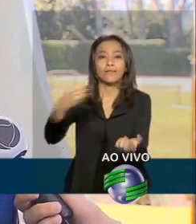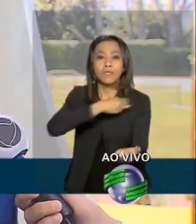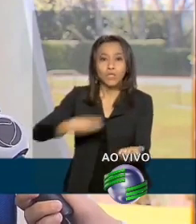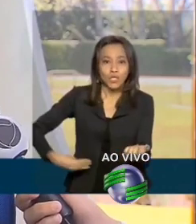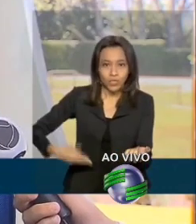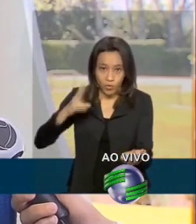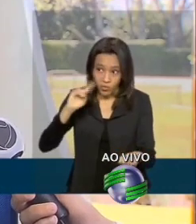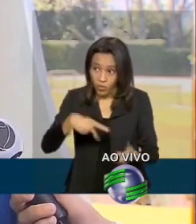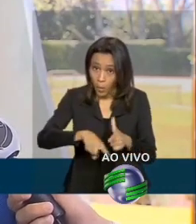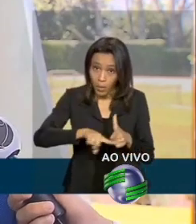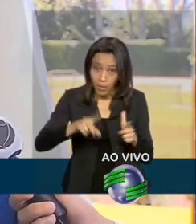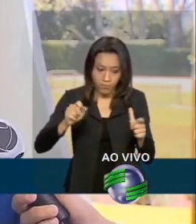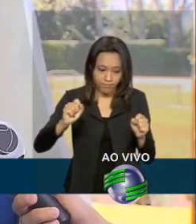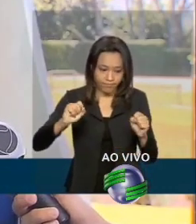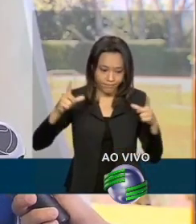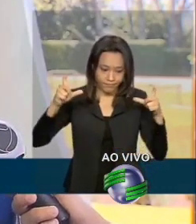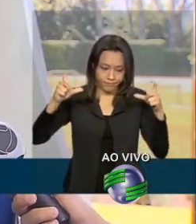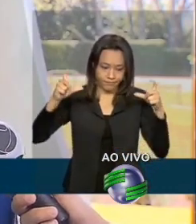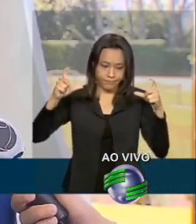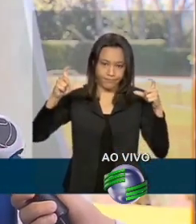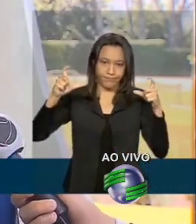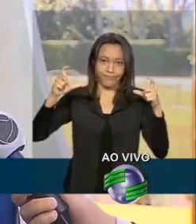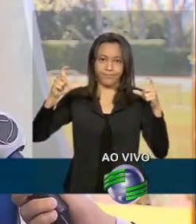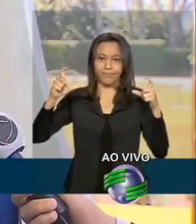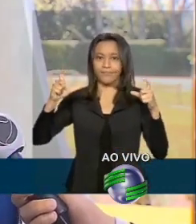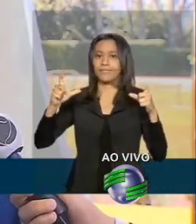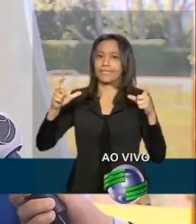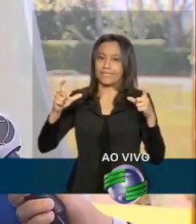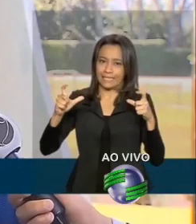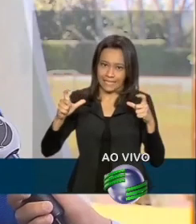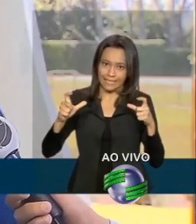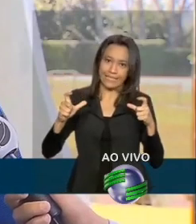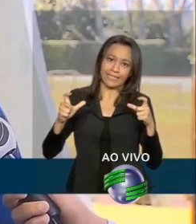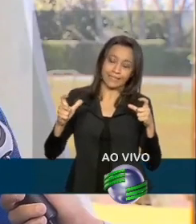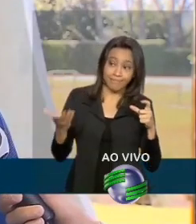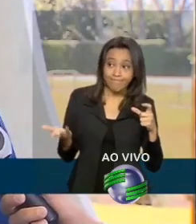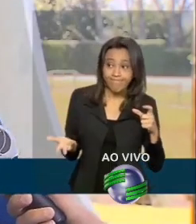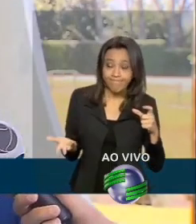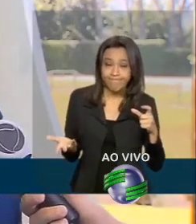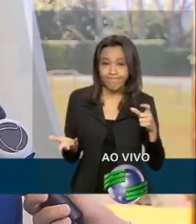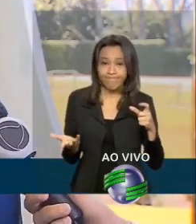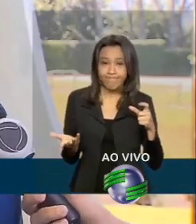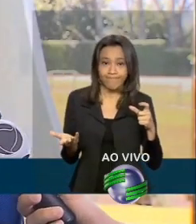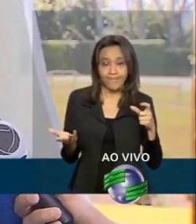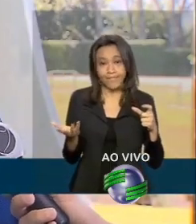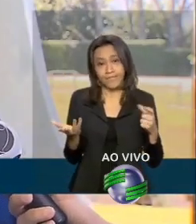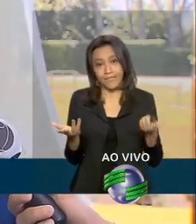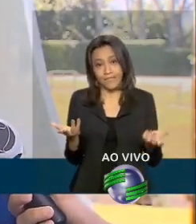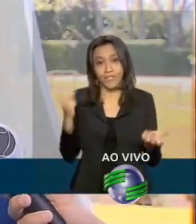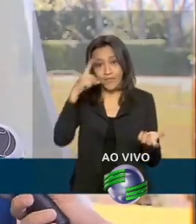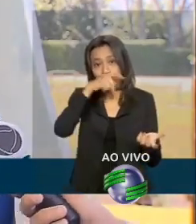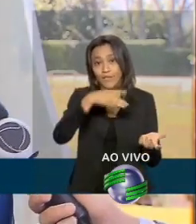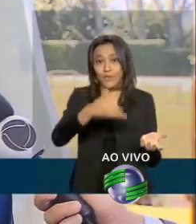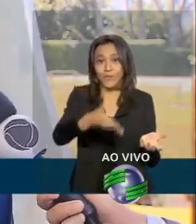quando vê o tamanho do problema, a gente, em comum acordo, diz que fica